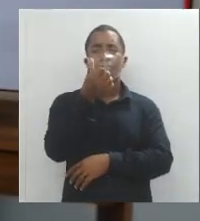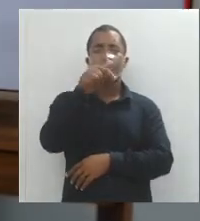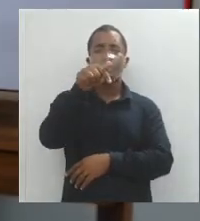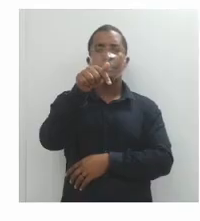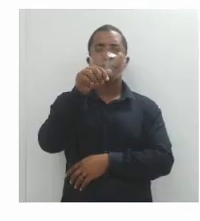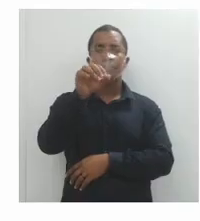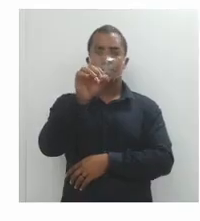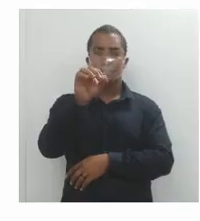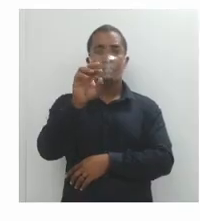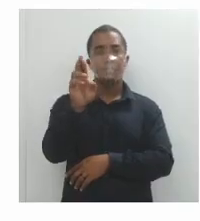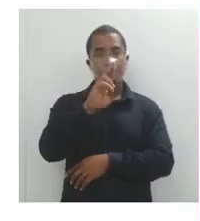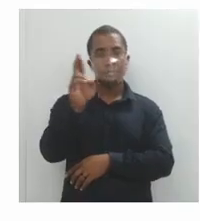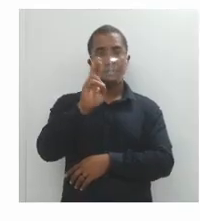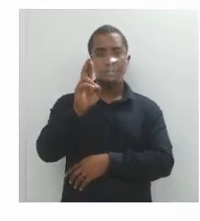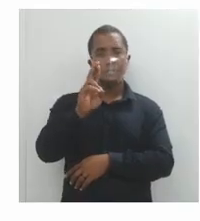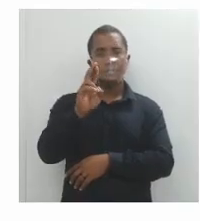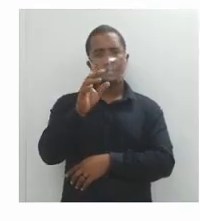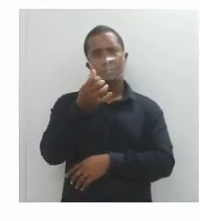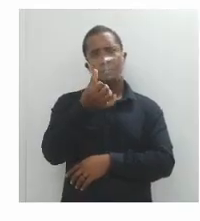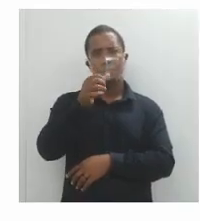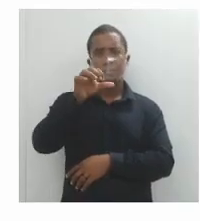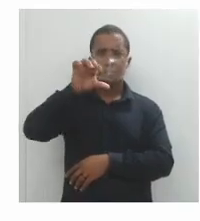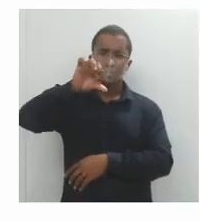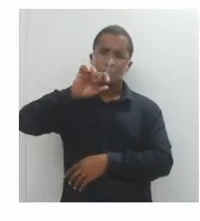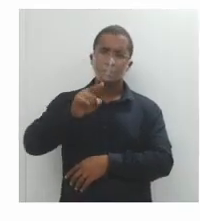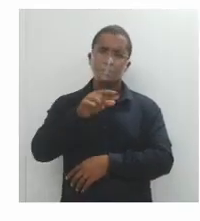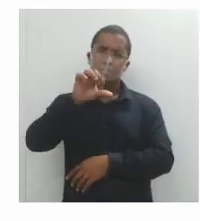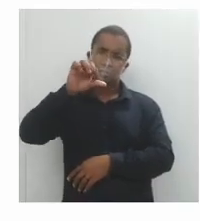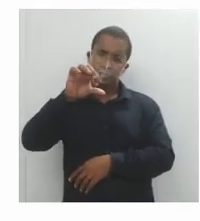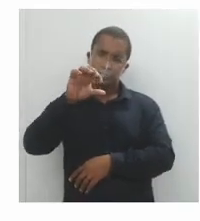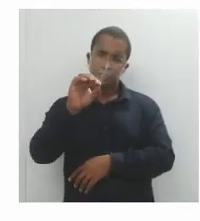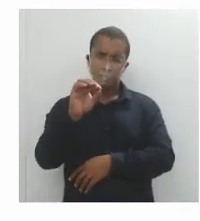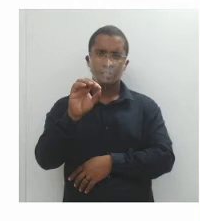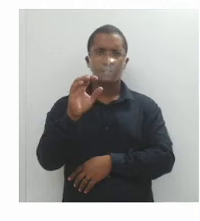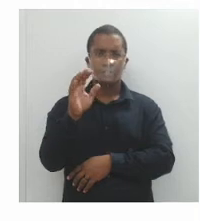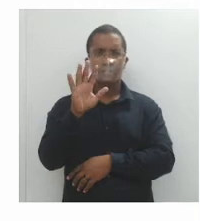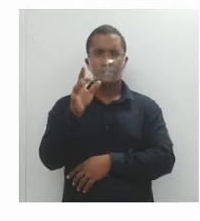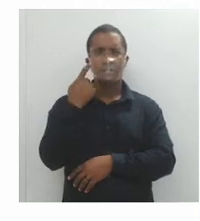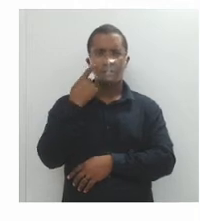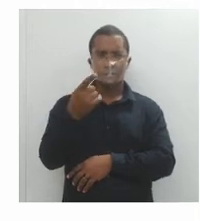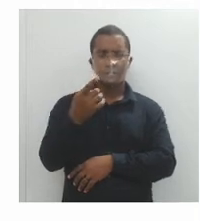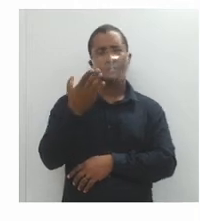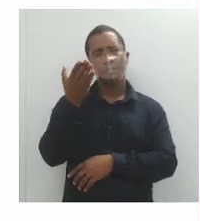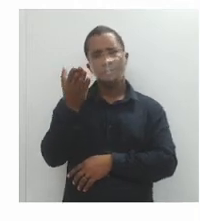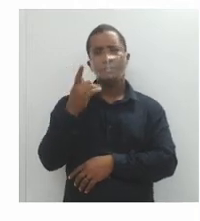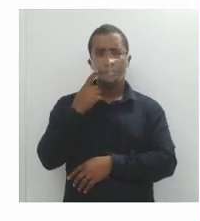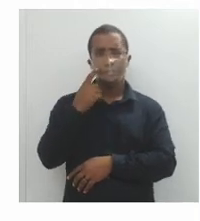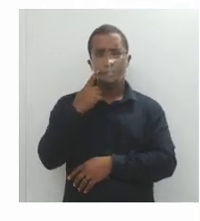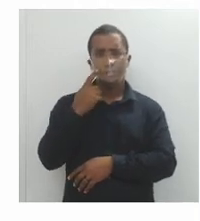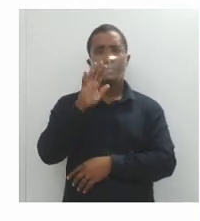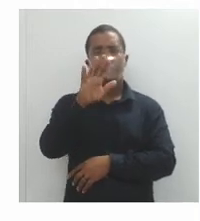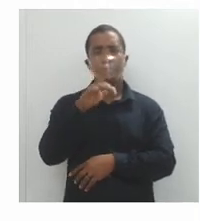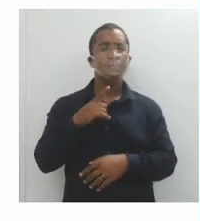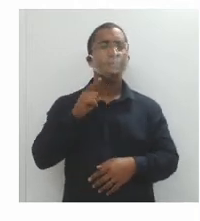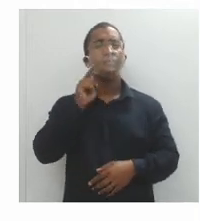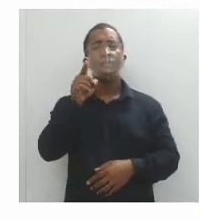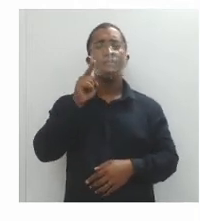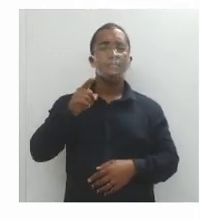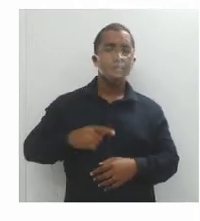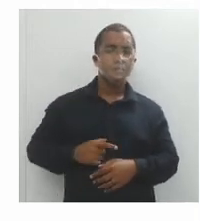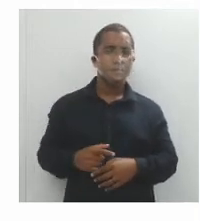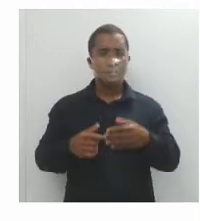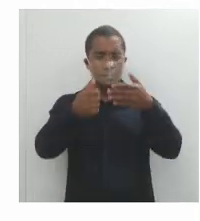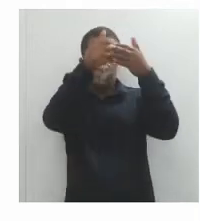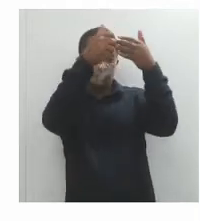R$70 aproximadamente, né? R$69,90 esse ventilador. Vocês estão vendo aí no manual. Vamos ver quais são as informações que ele me dá no